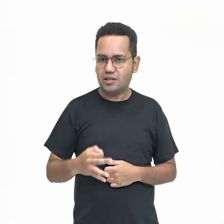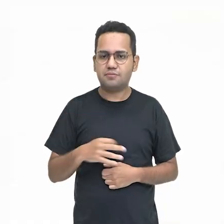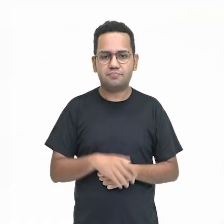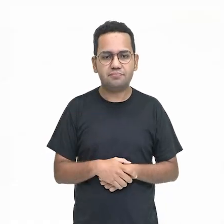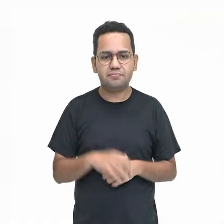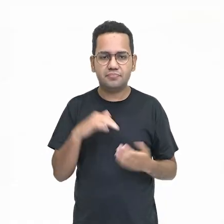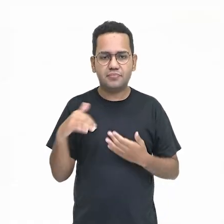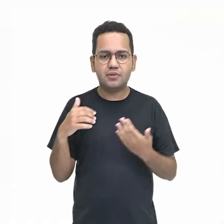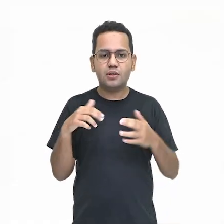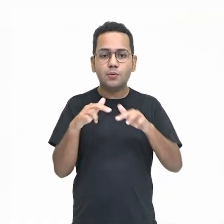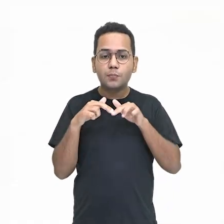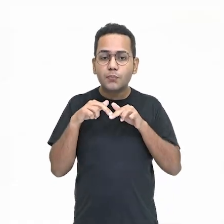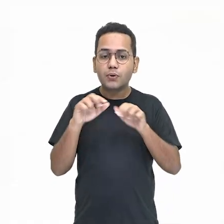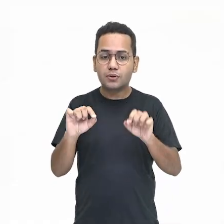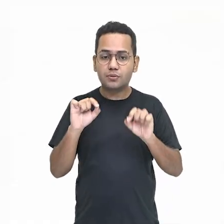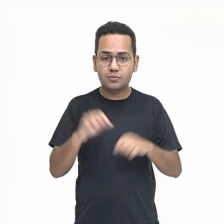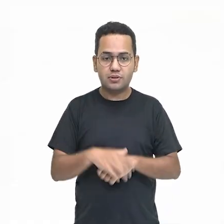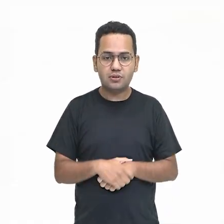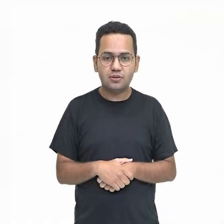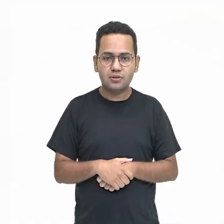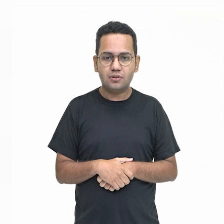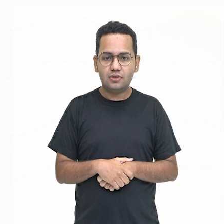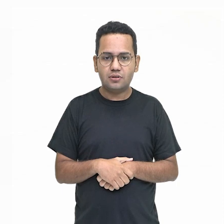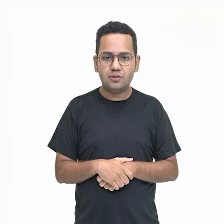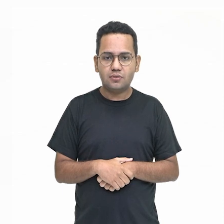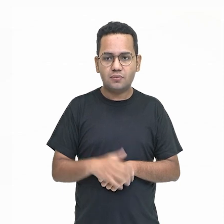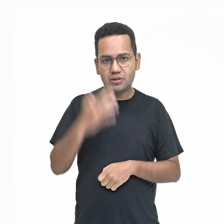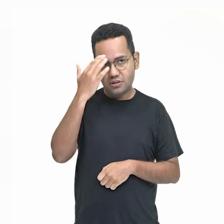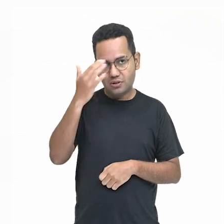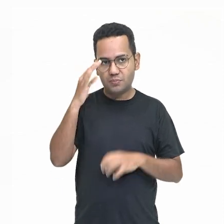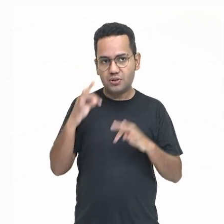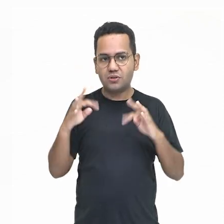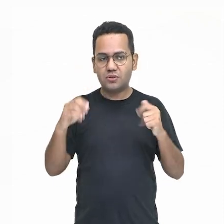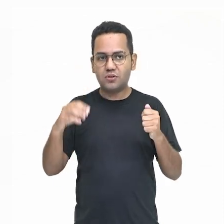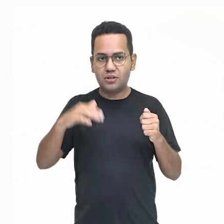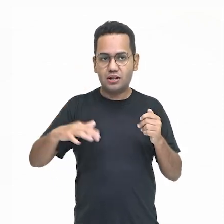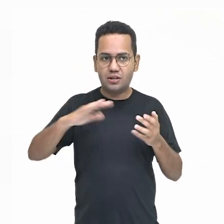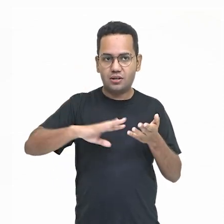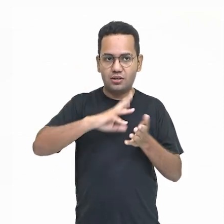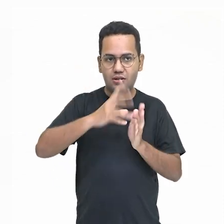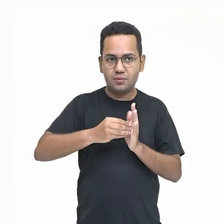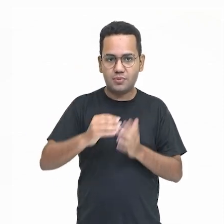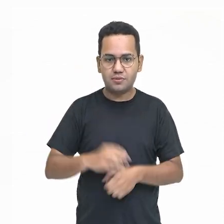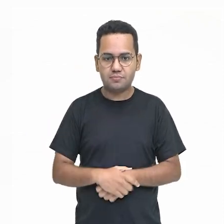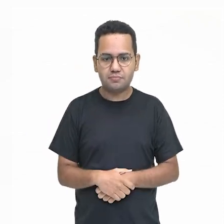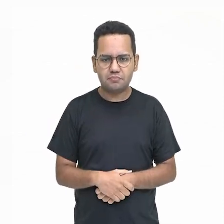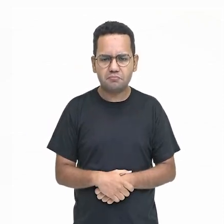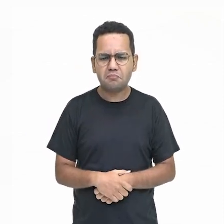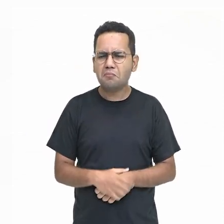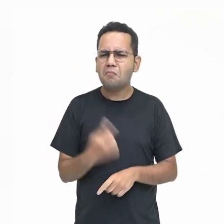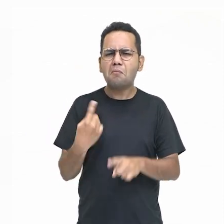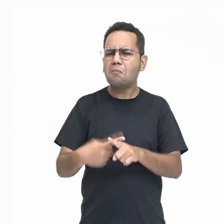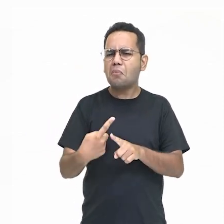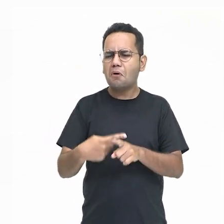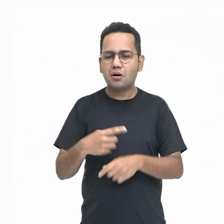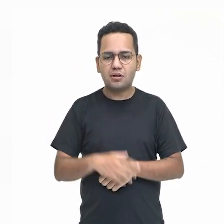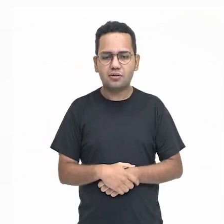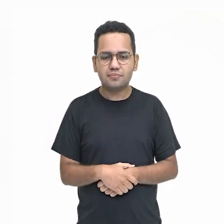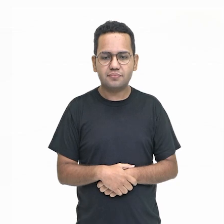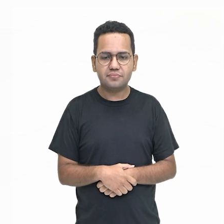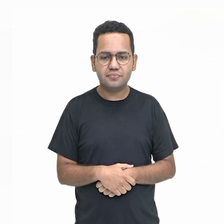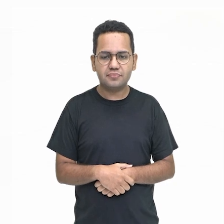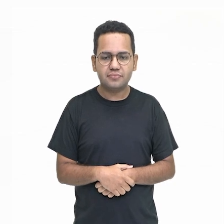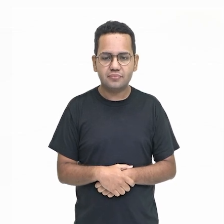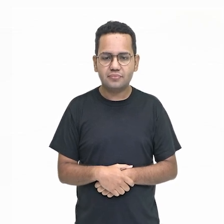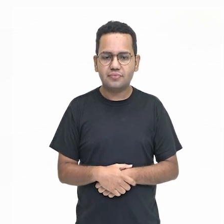pluralismo interreligioso na Amazônia, porque esse pluralismo está